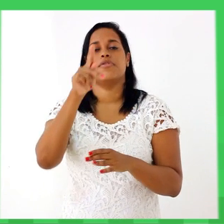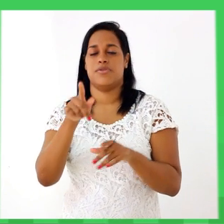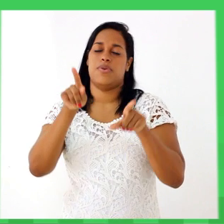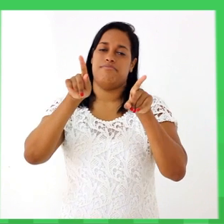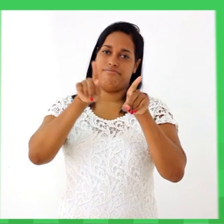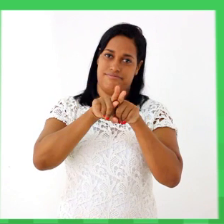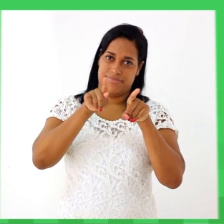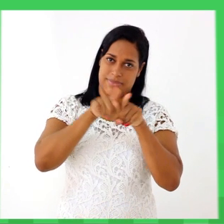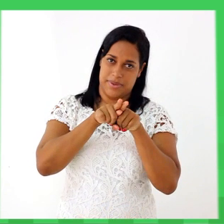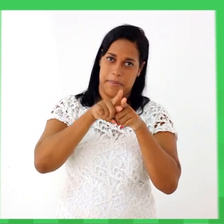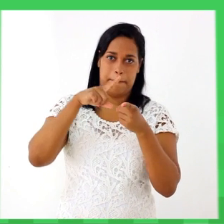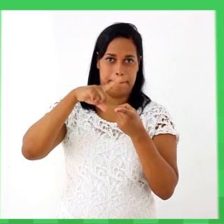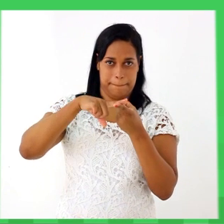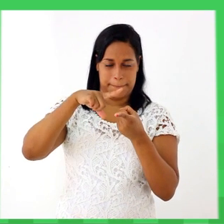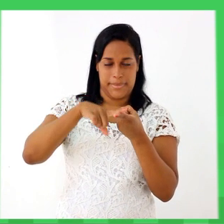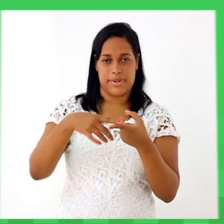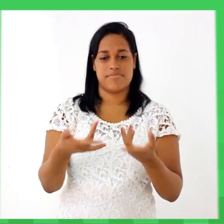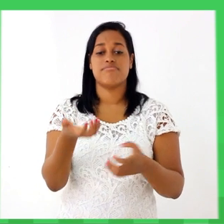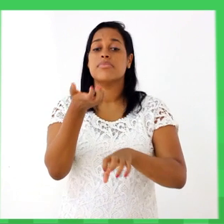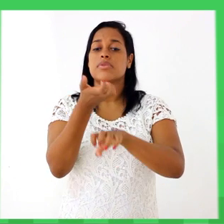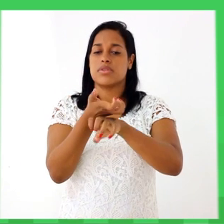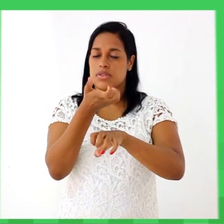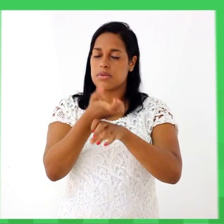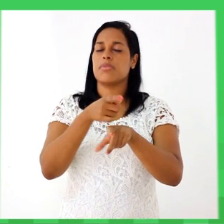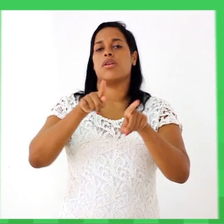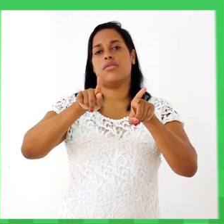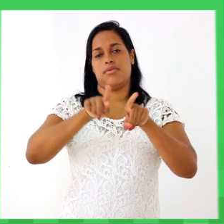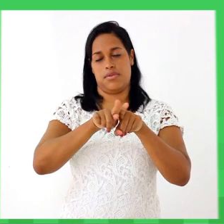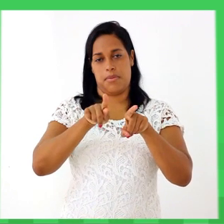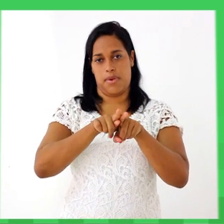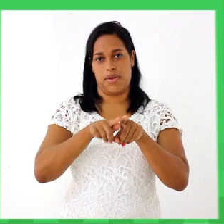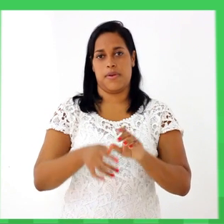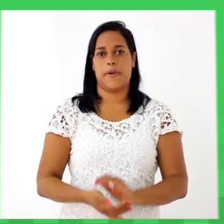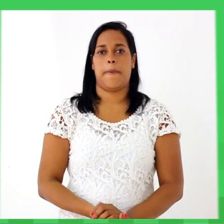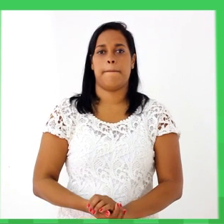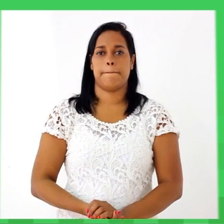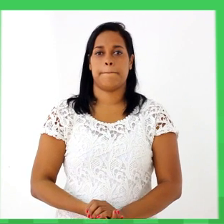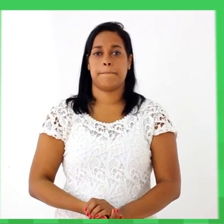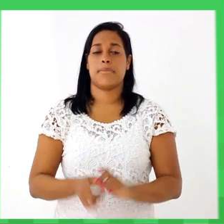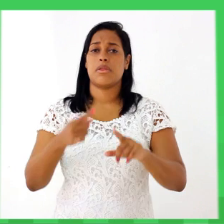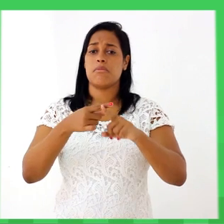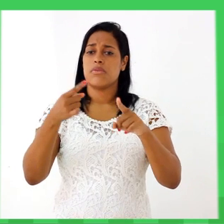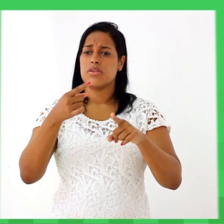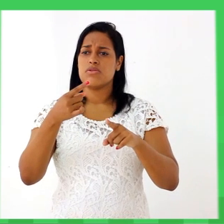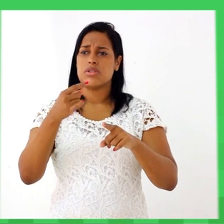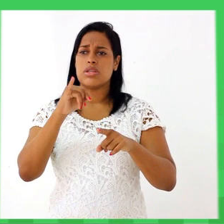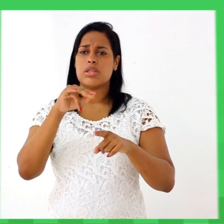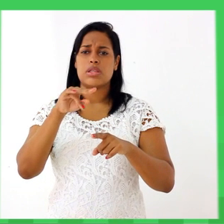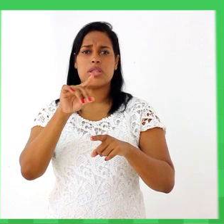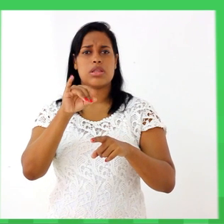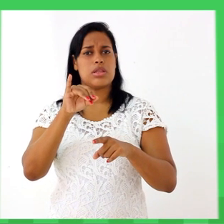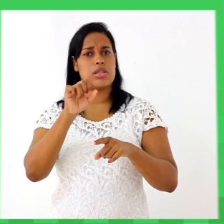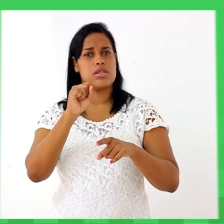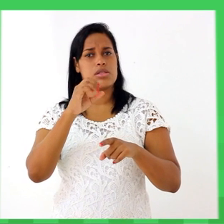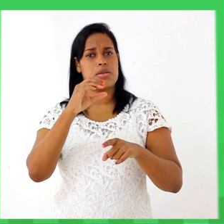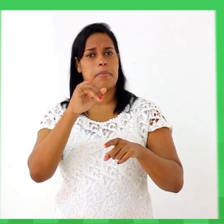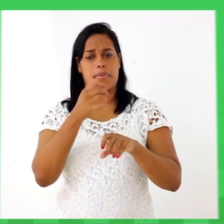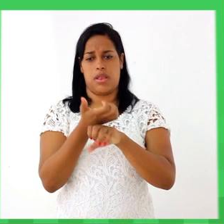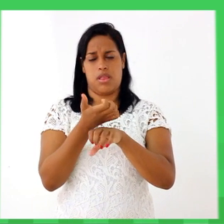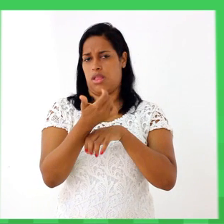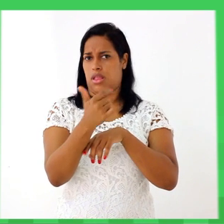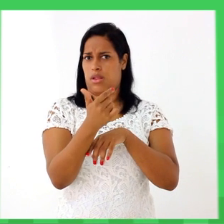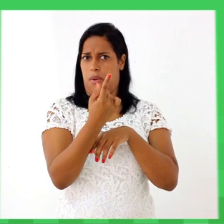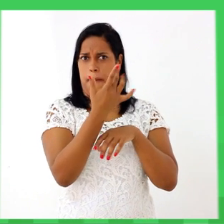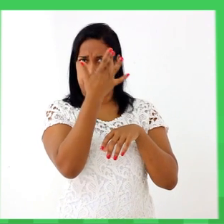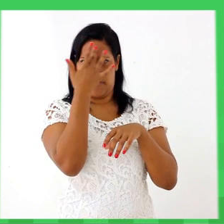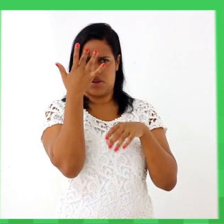uma entidade? Sim. Disciplina é uma entidade? Sim. Opa, mas indisciplina não é uma pessoa.